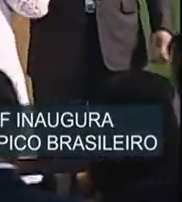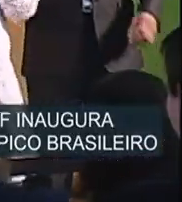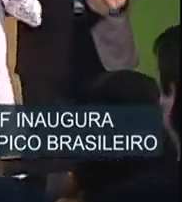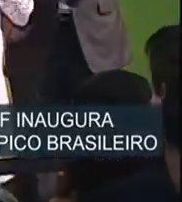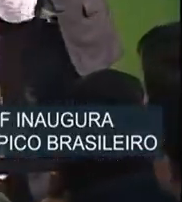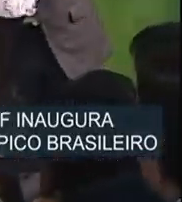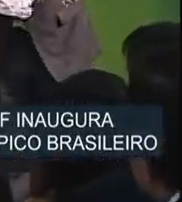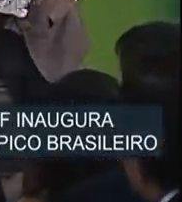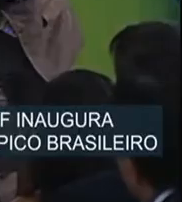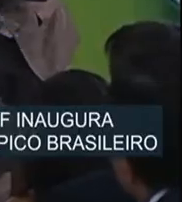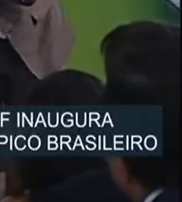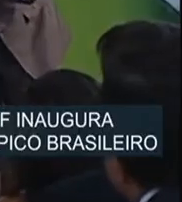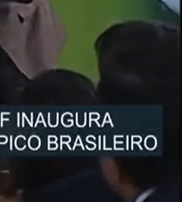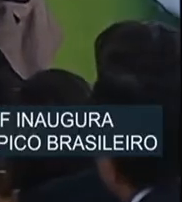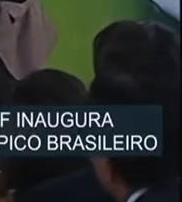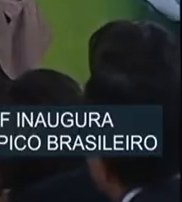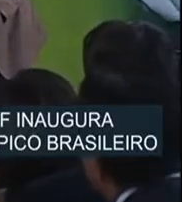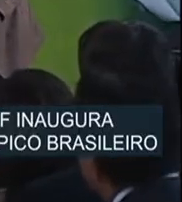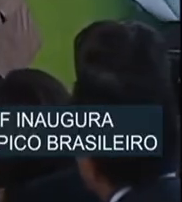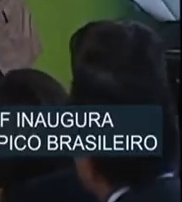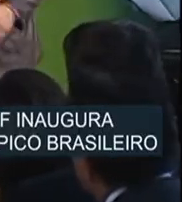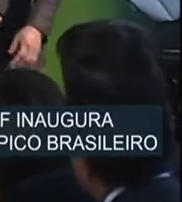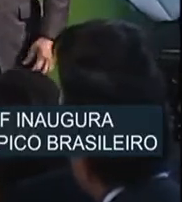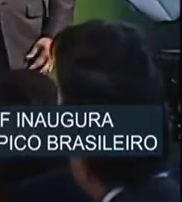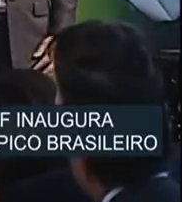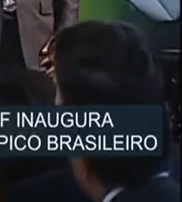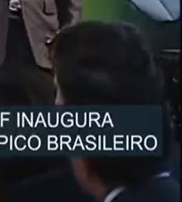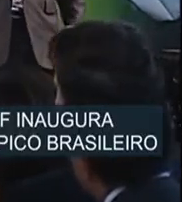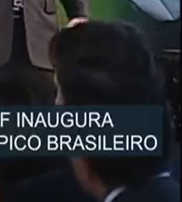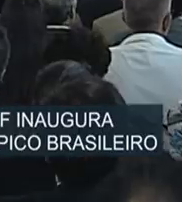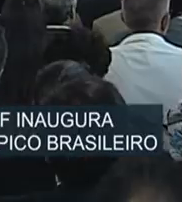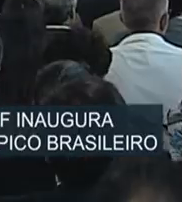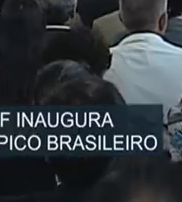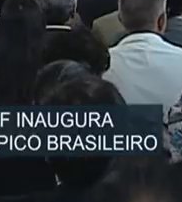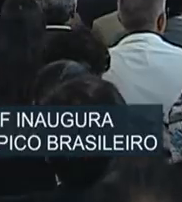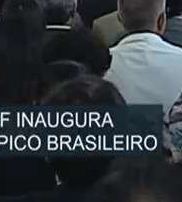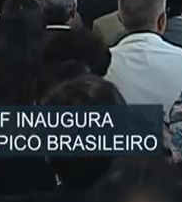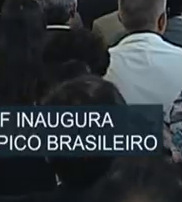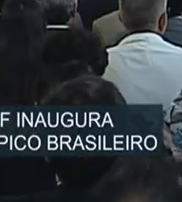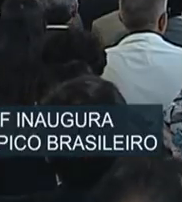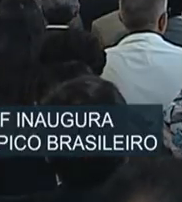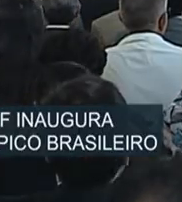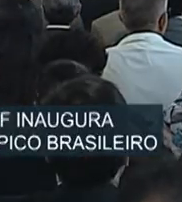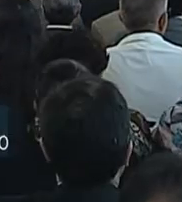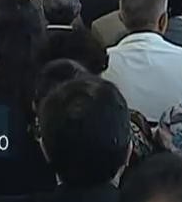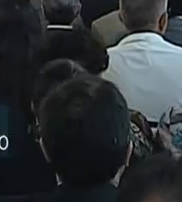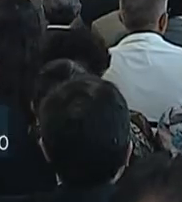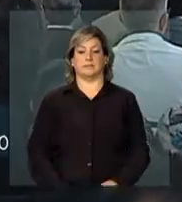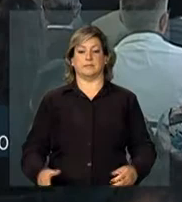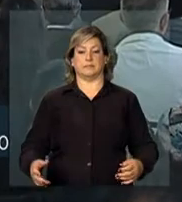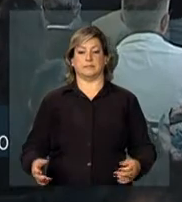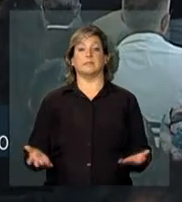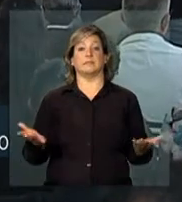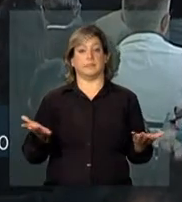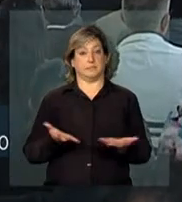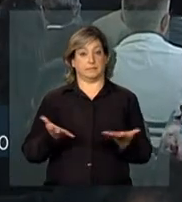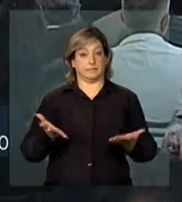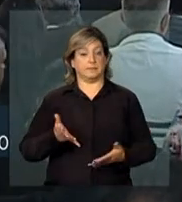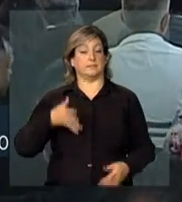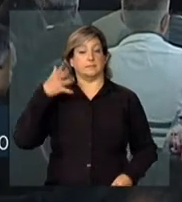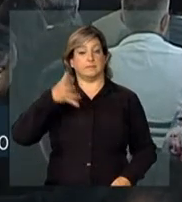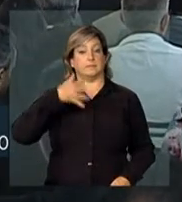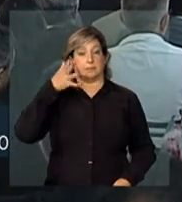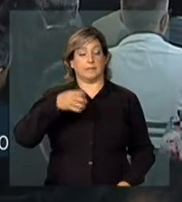E aí Olá neste momento ouviremos o planejamento do Senhor